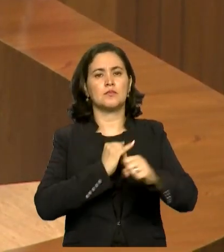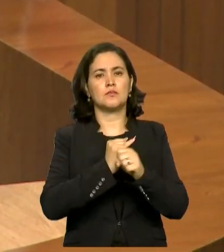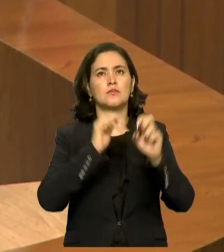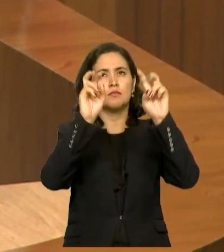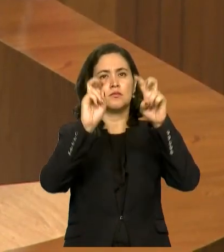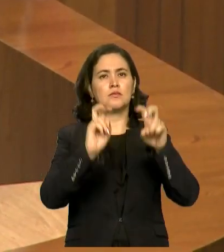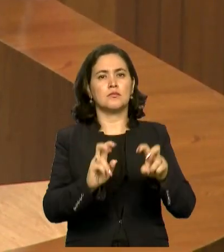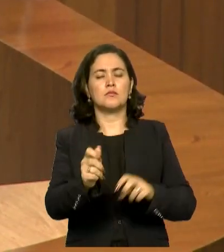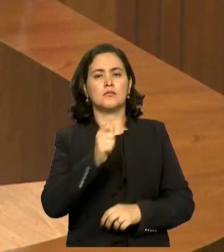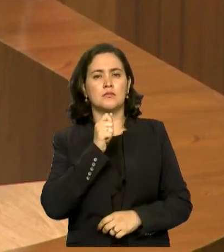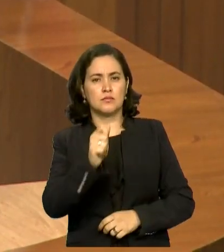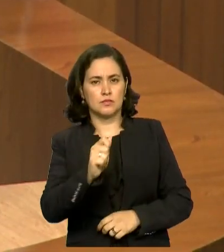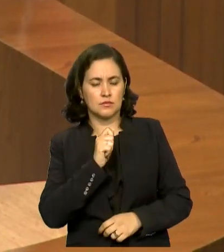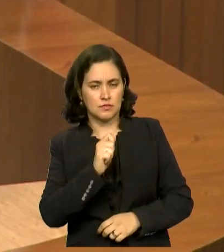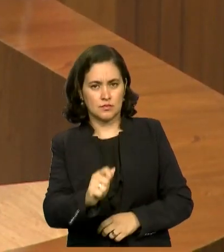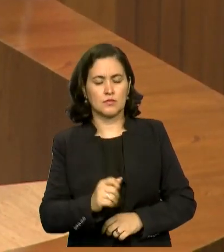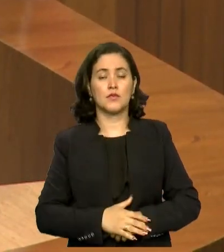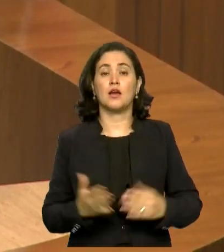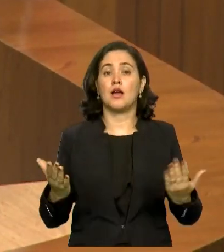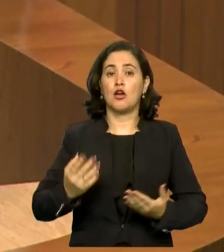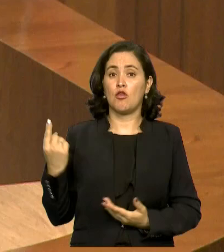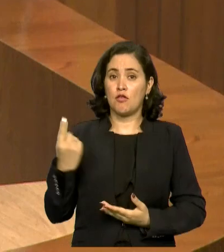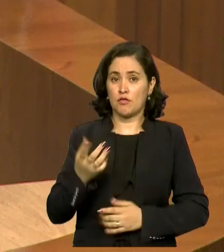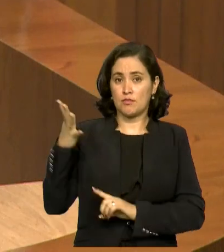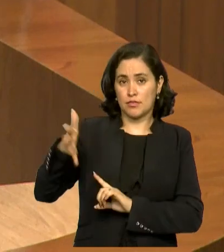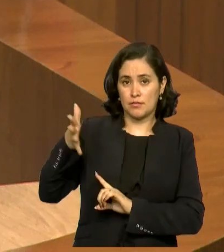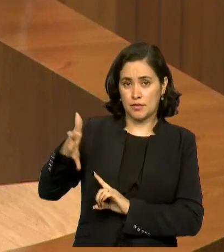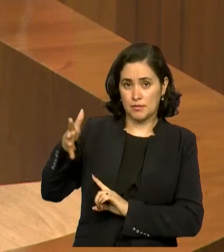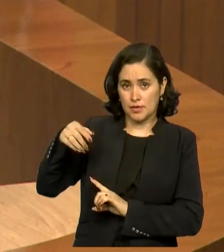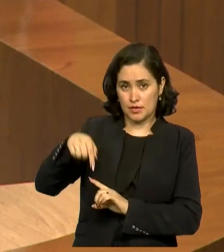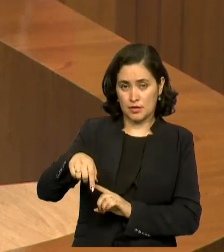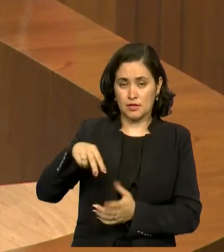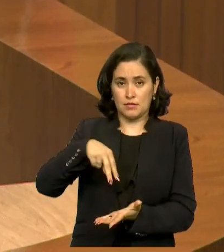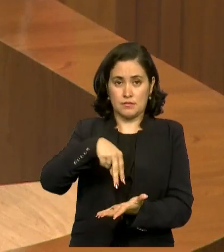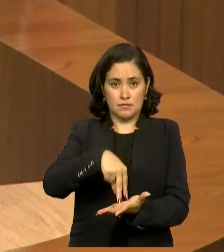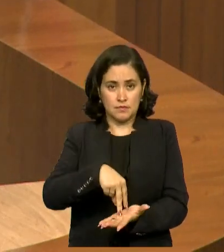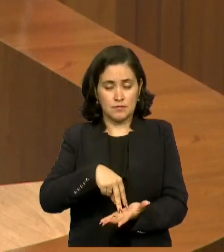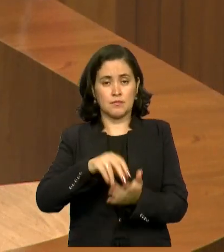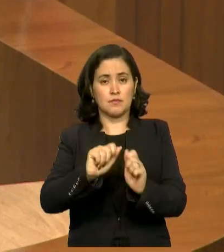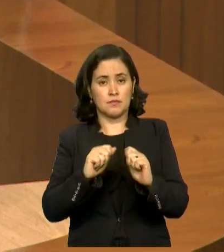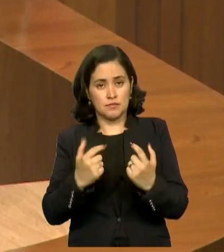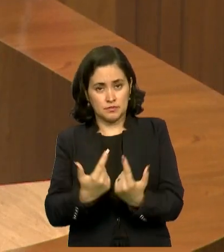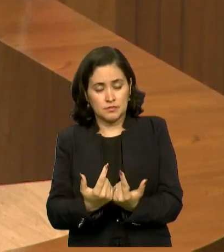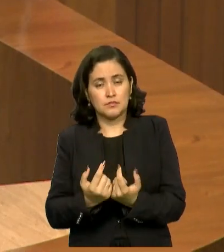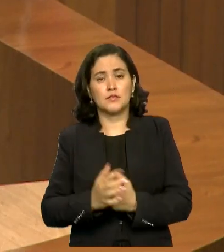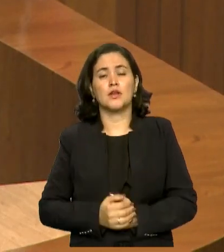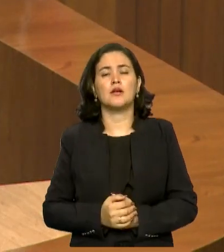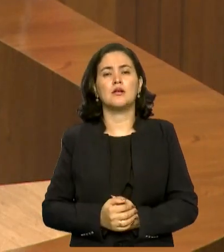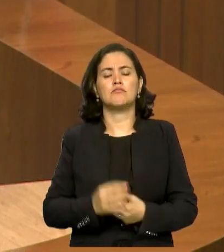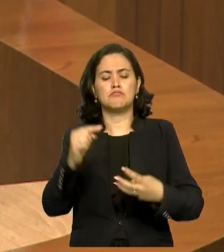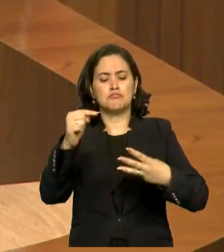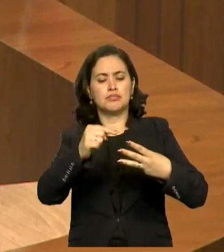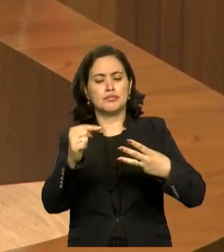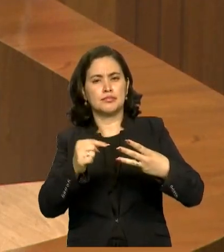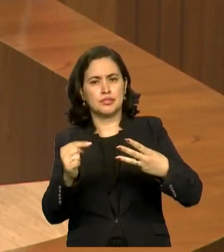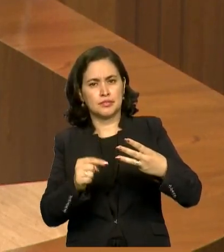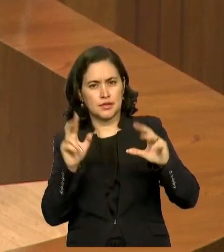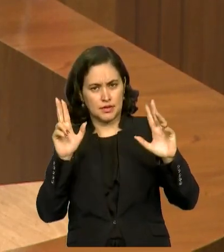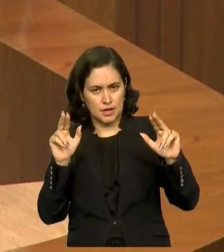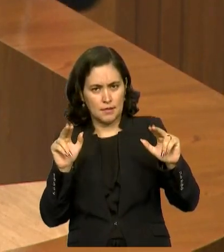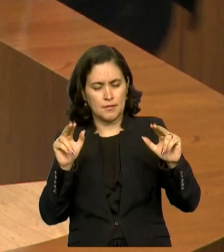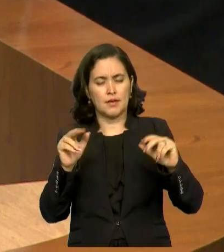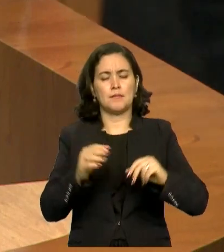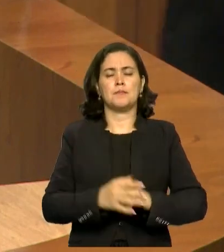imprensa. Nesse momento, ocupando a tribuna da Assembleia Legislativa, para fazer 3 registros. O primeiro deles,